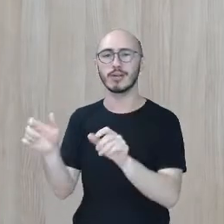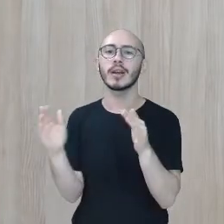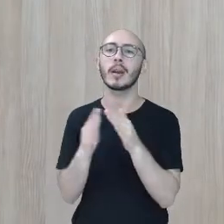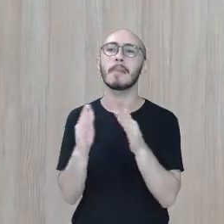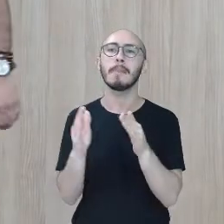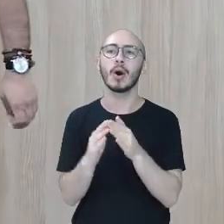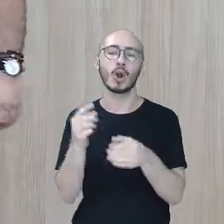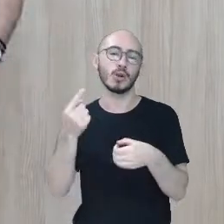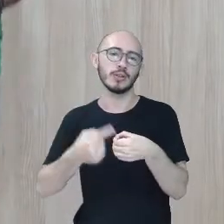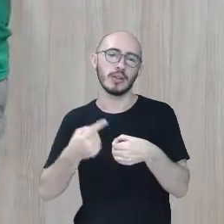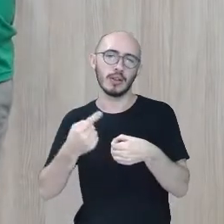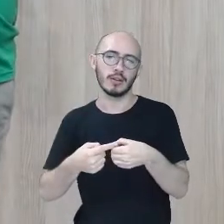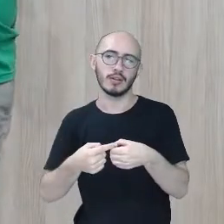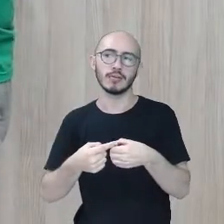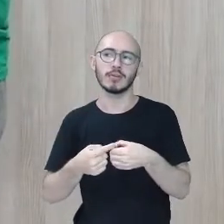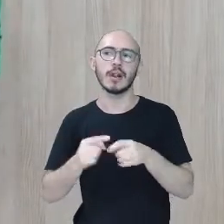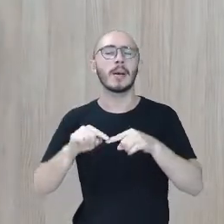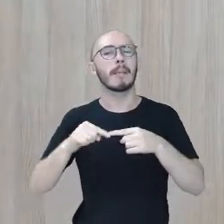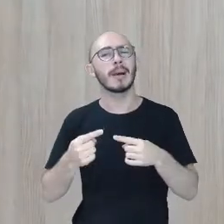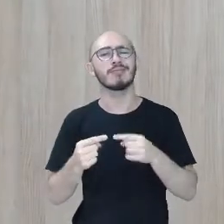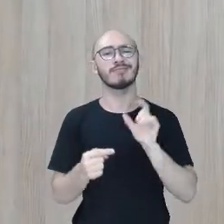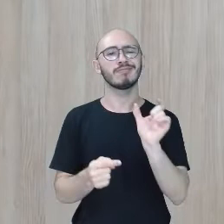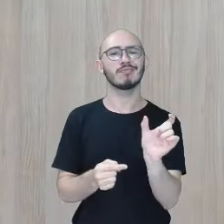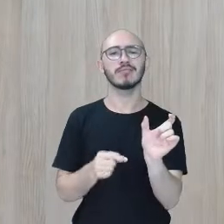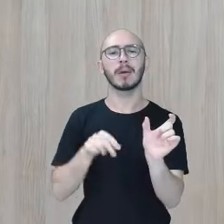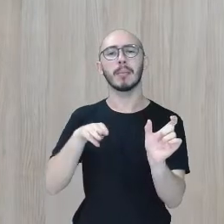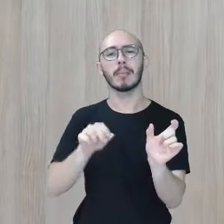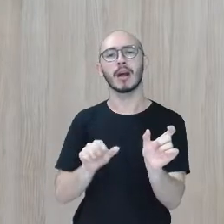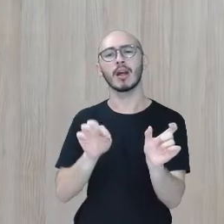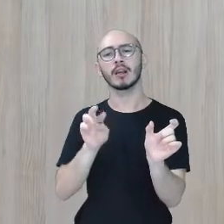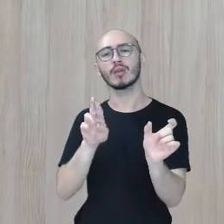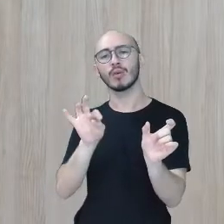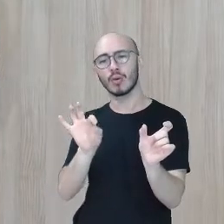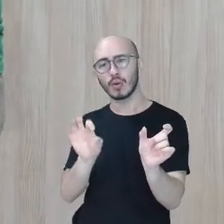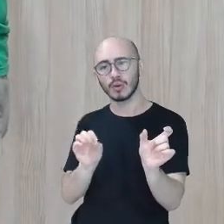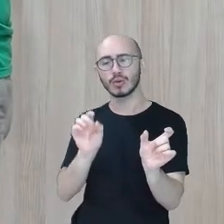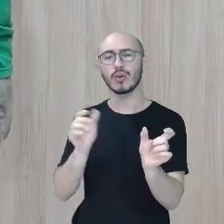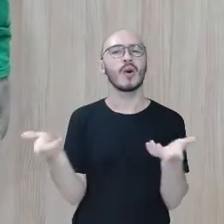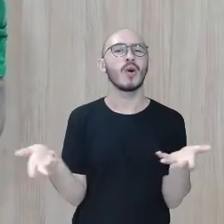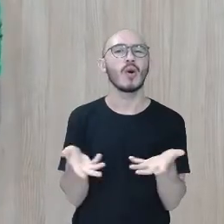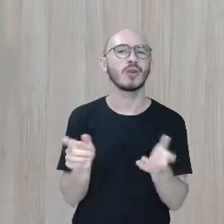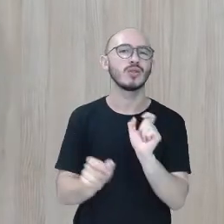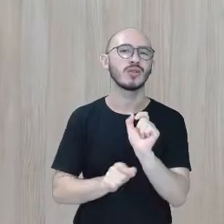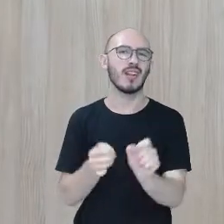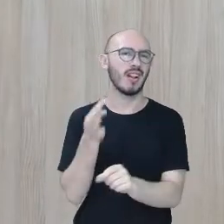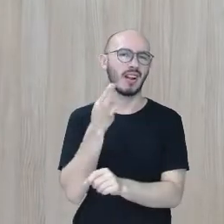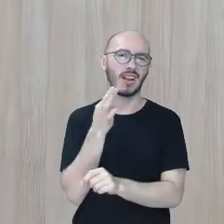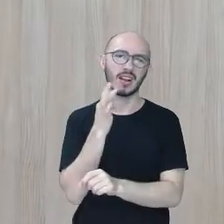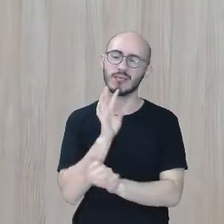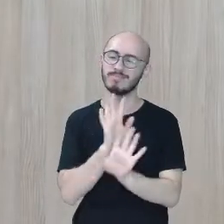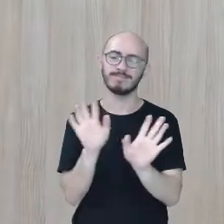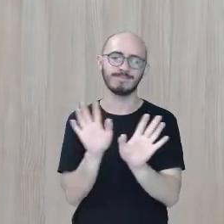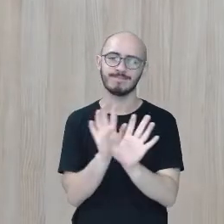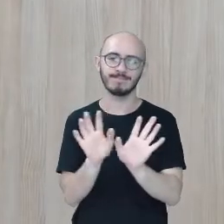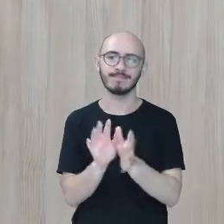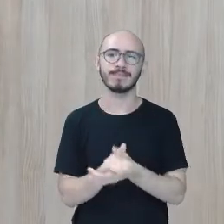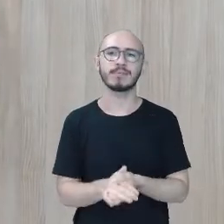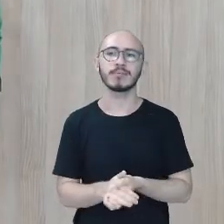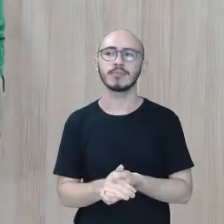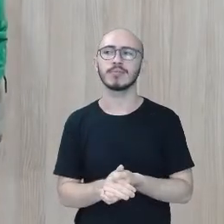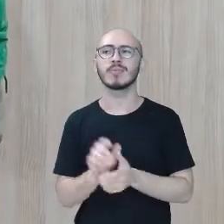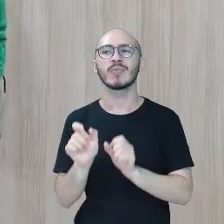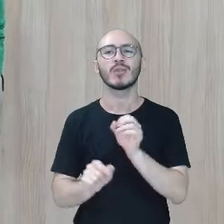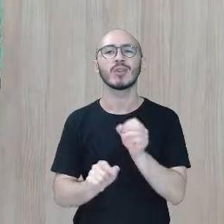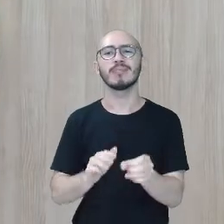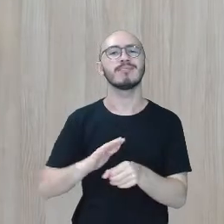do interior. Porém, essa expressão matuto aí, ela hoje é uma expressão legal para a gente estar utilizando, uma expressão que